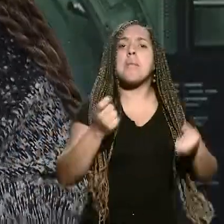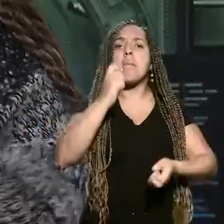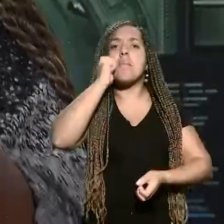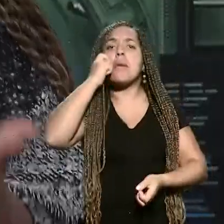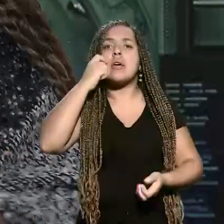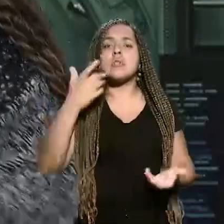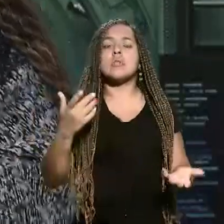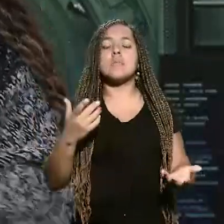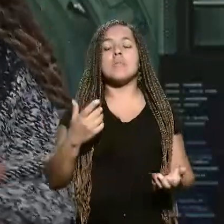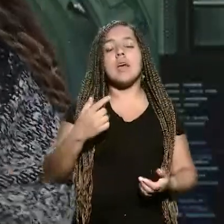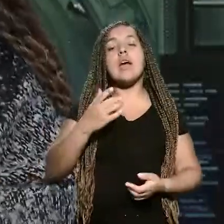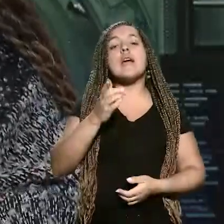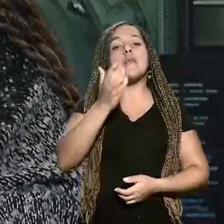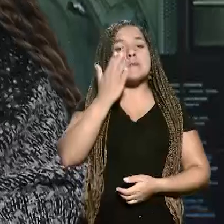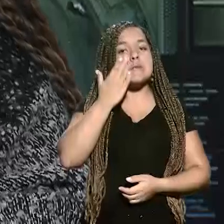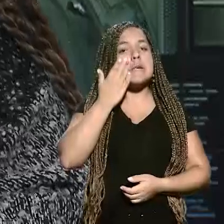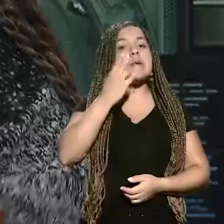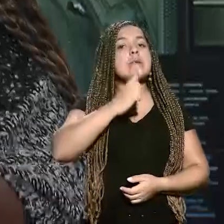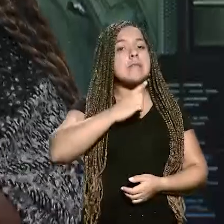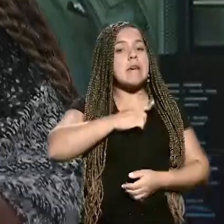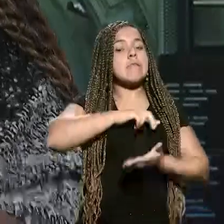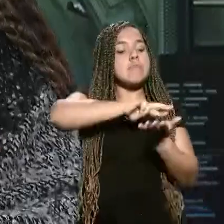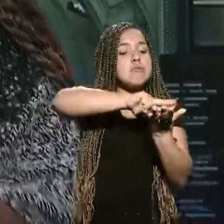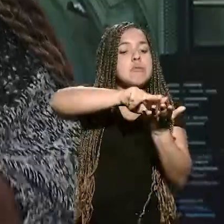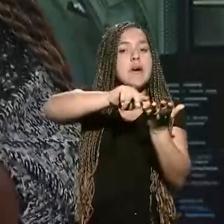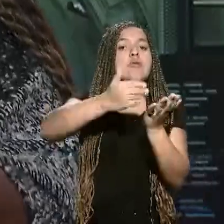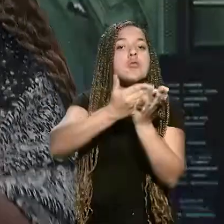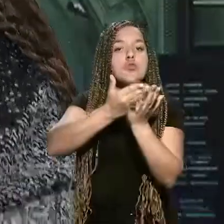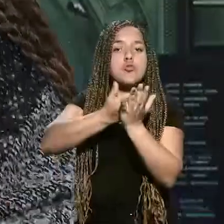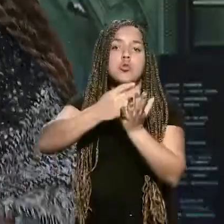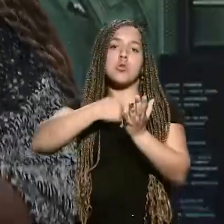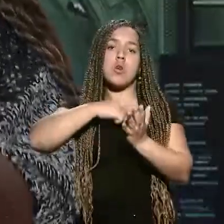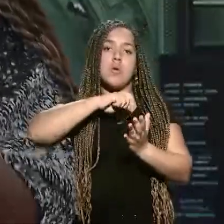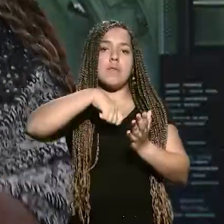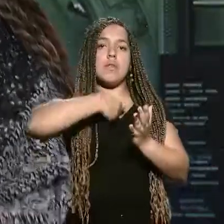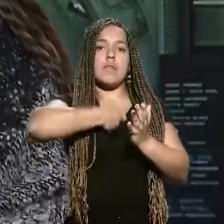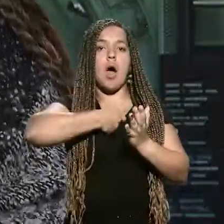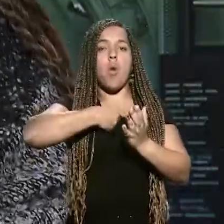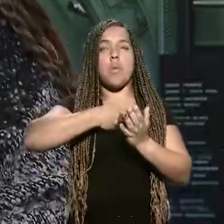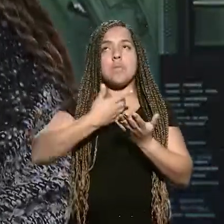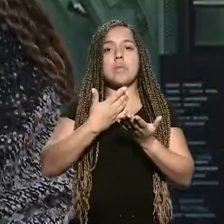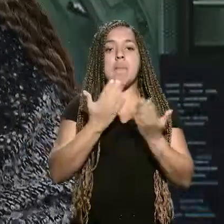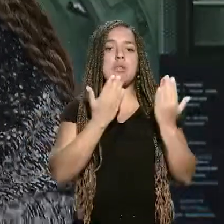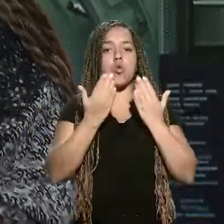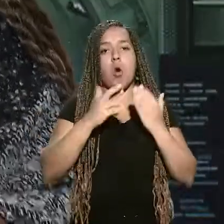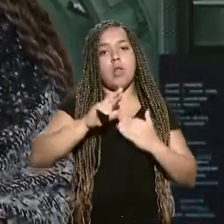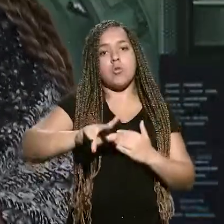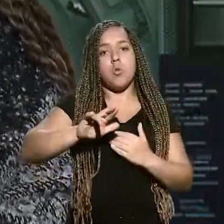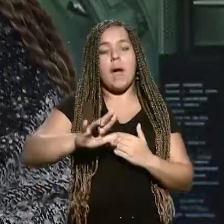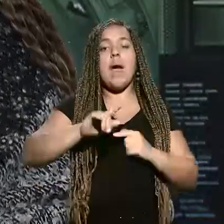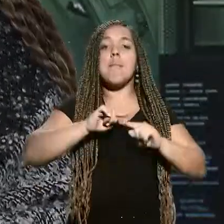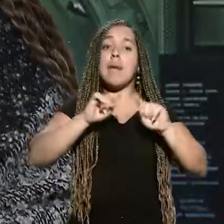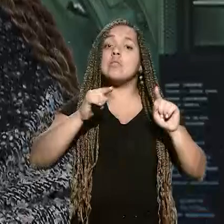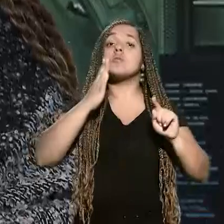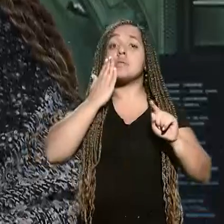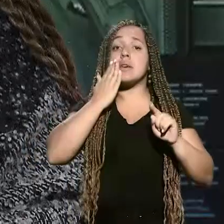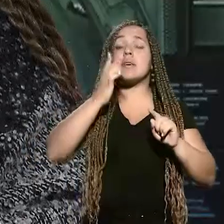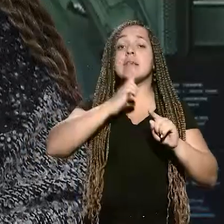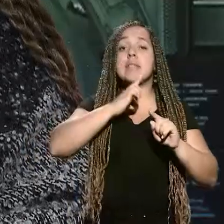Então, vários estudos, né? Enfim, eu não sou psicóloga, mas a gente vai se debruçando sobre isso, primeiro para se